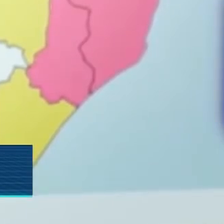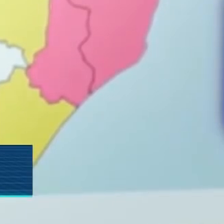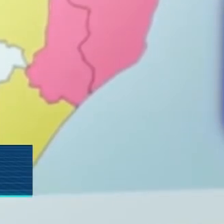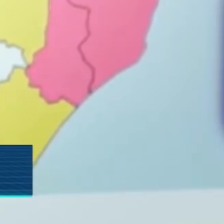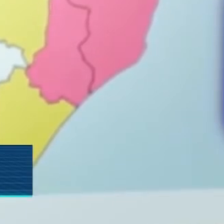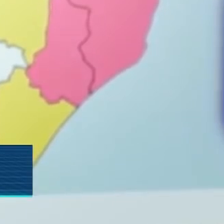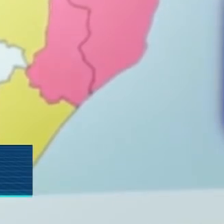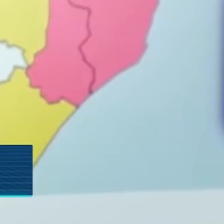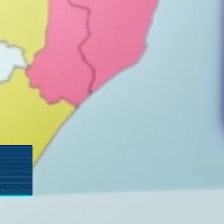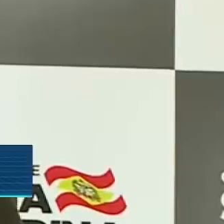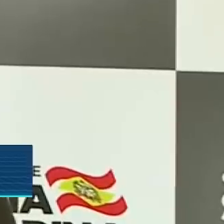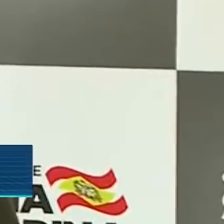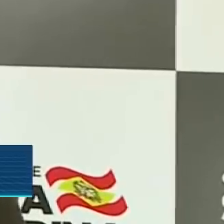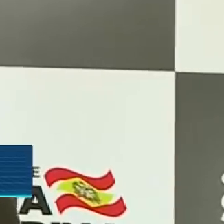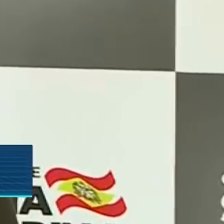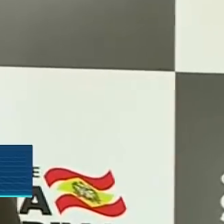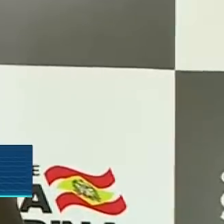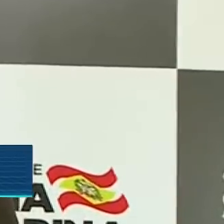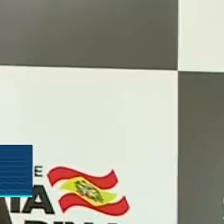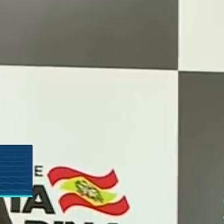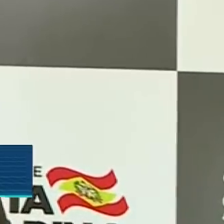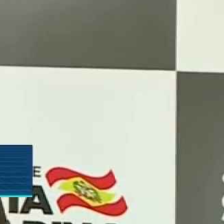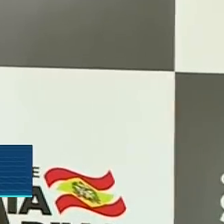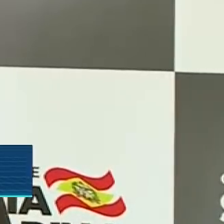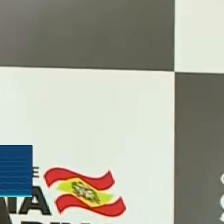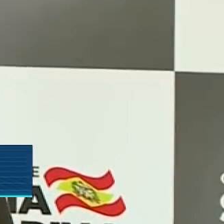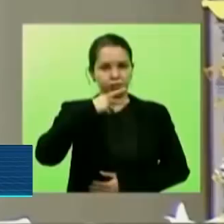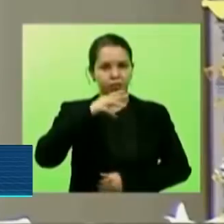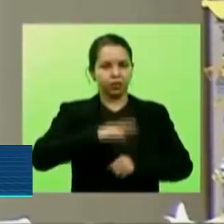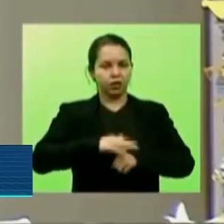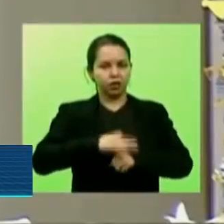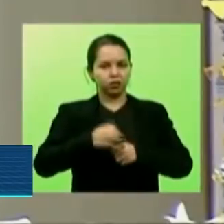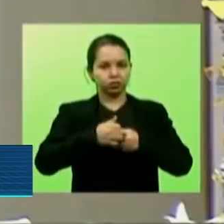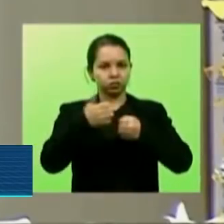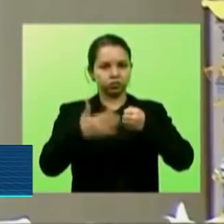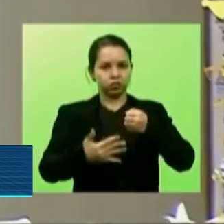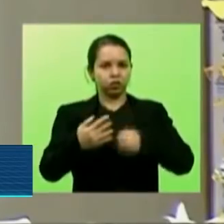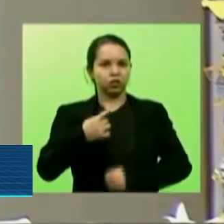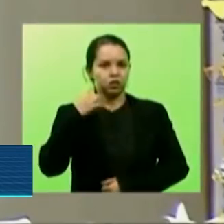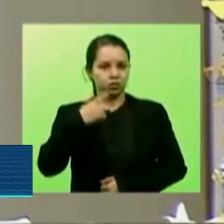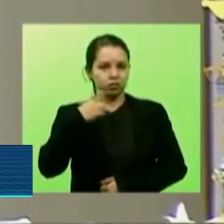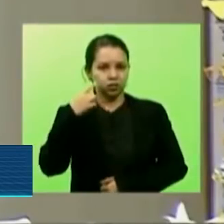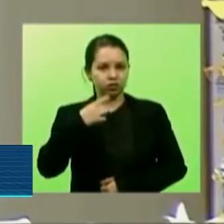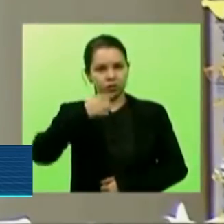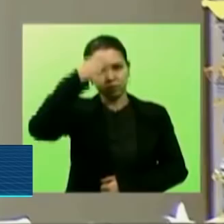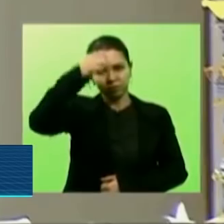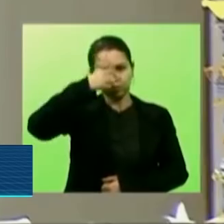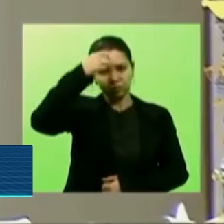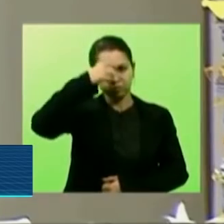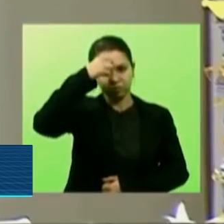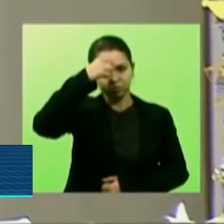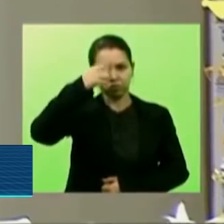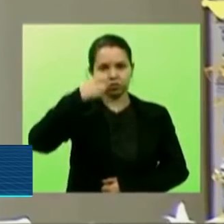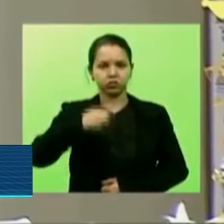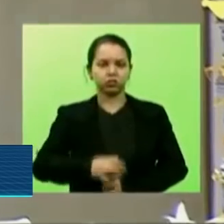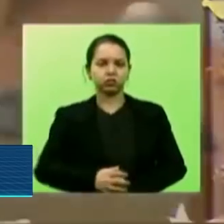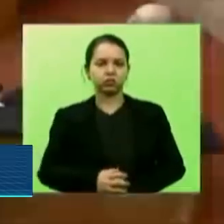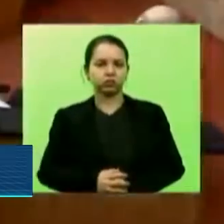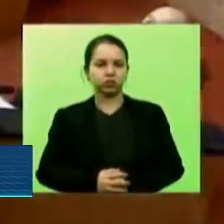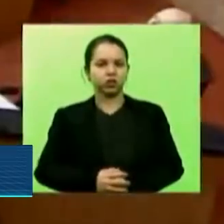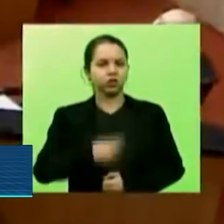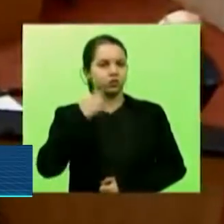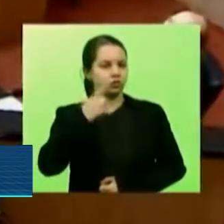ficar afastado por até 180 dias. Ele é denunciado pelo crime de responsabilidade, por ter concedido aumento salarial